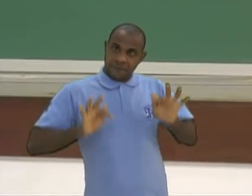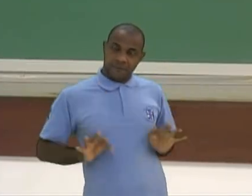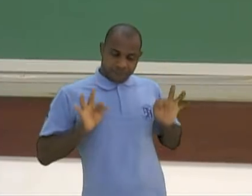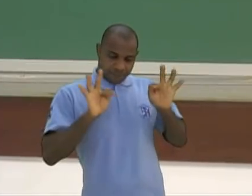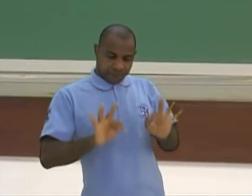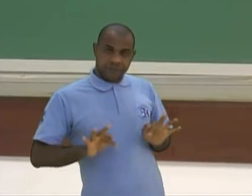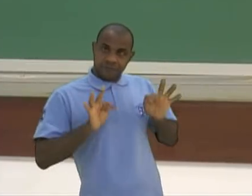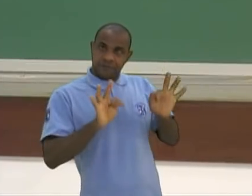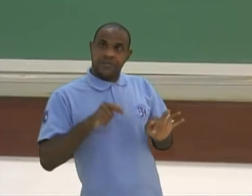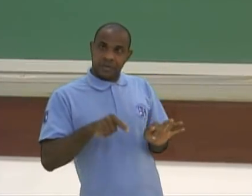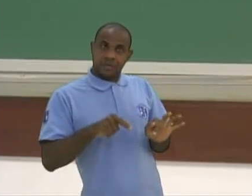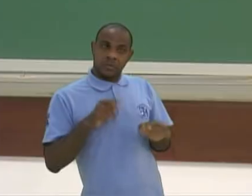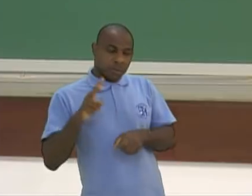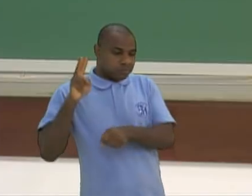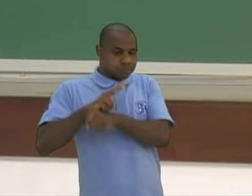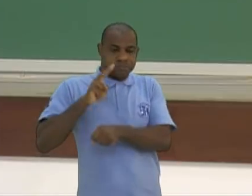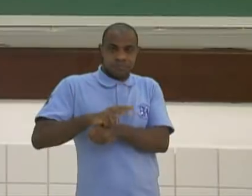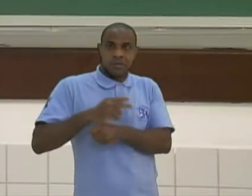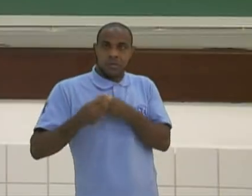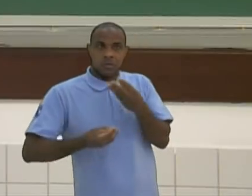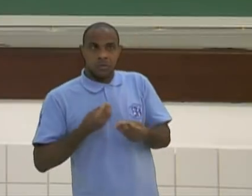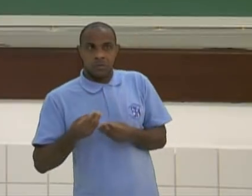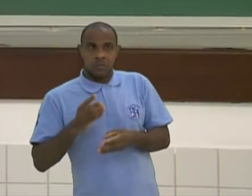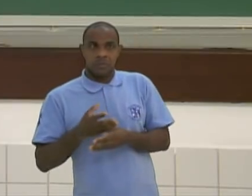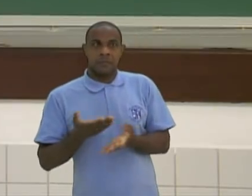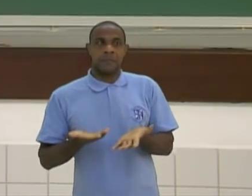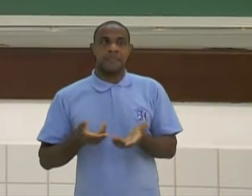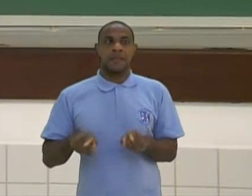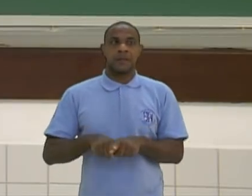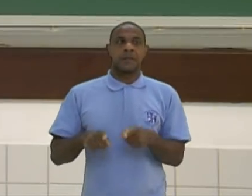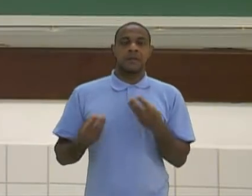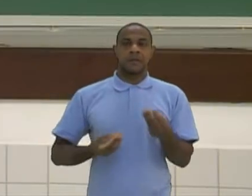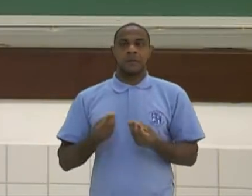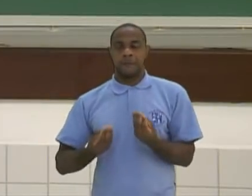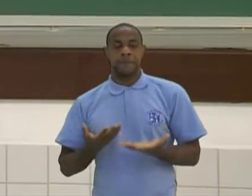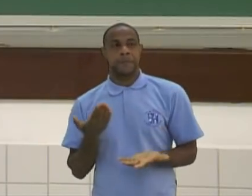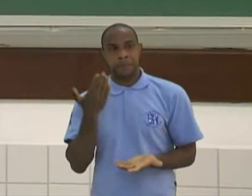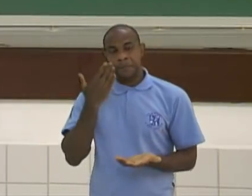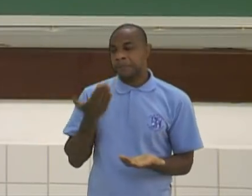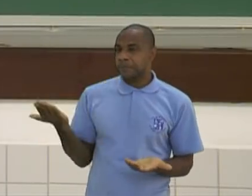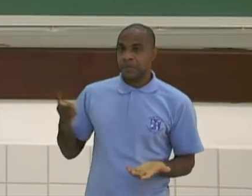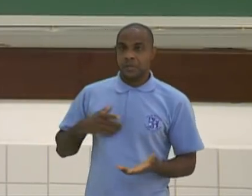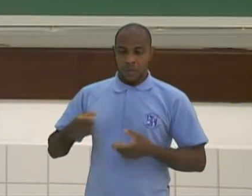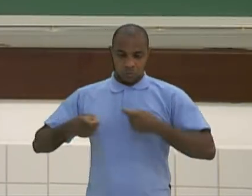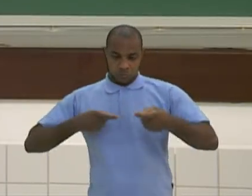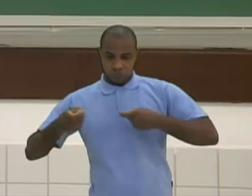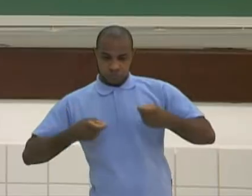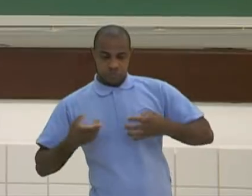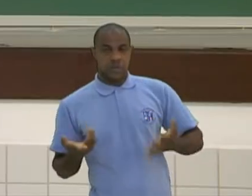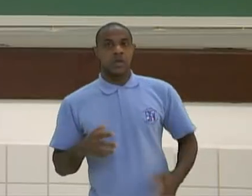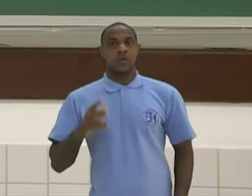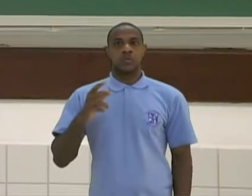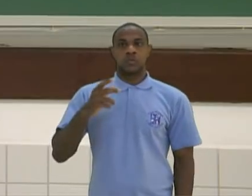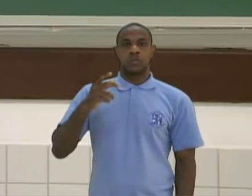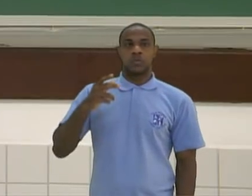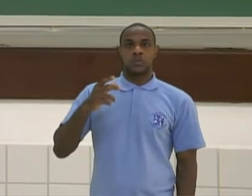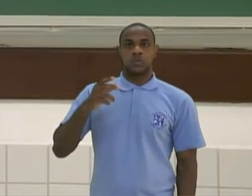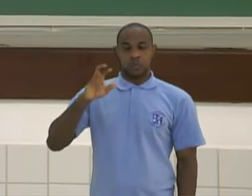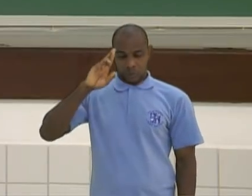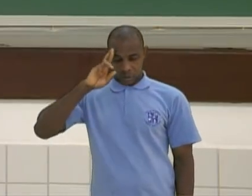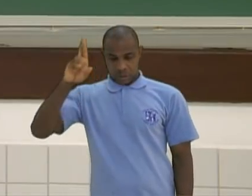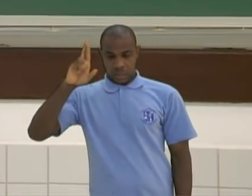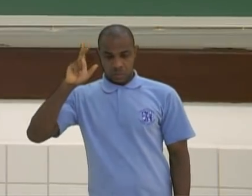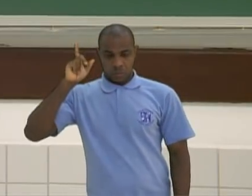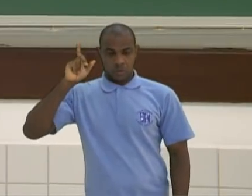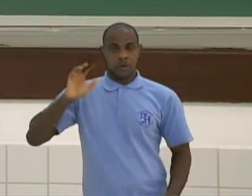fidelidade e proteção, relação servil, relação de vassalagem, de suzerania, entre os guerreiros e o senhor feudal, e a base